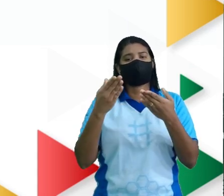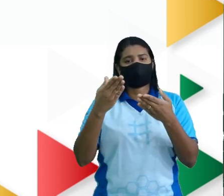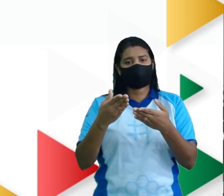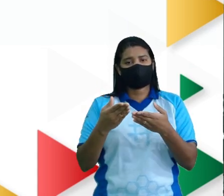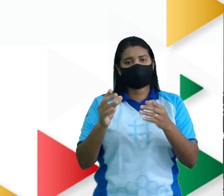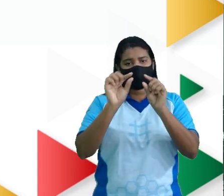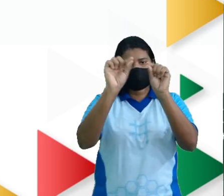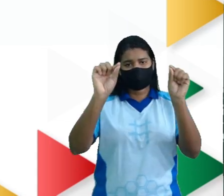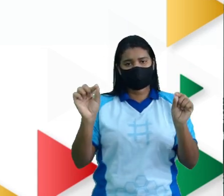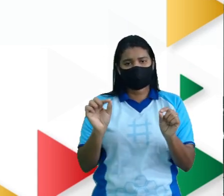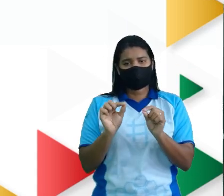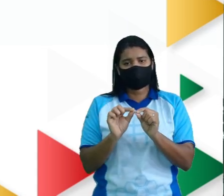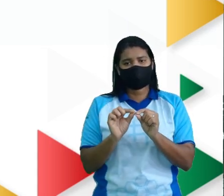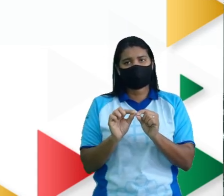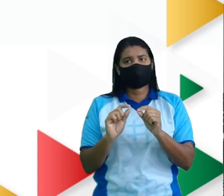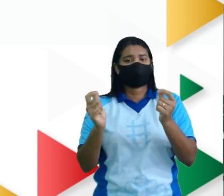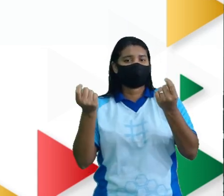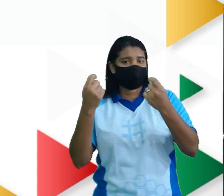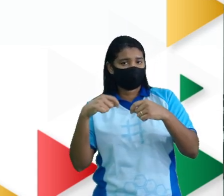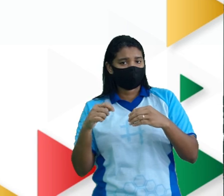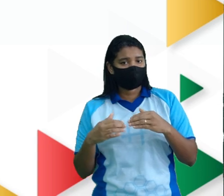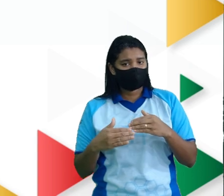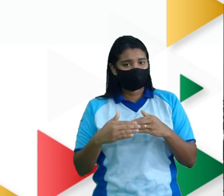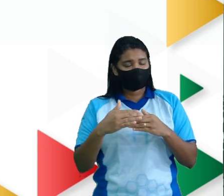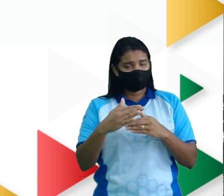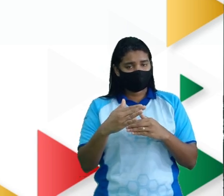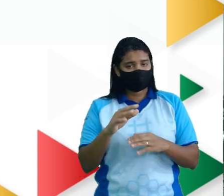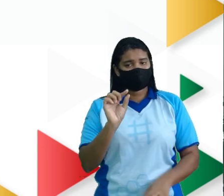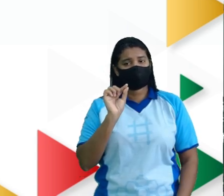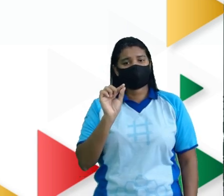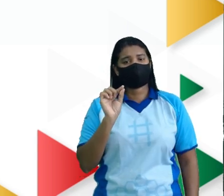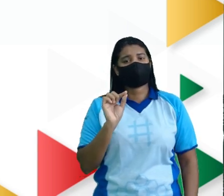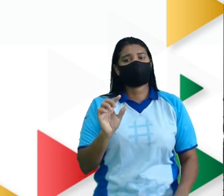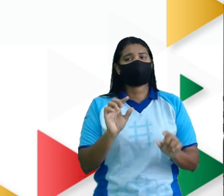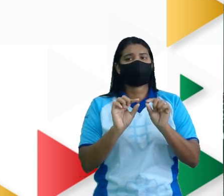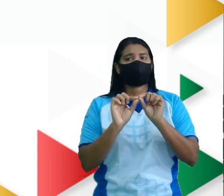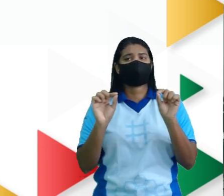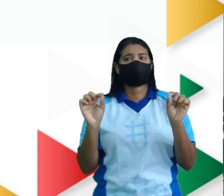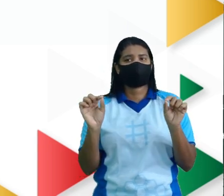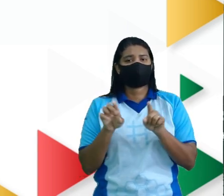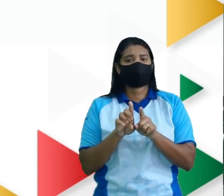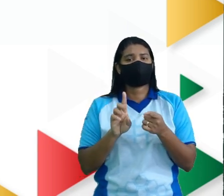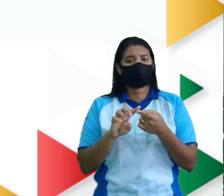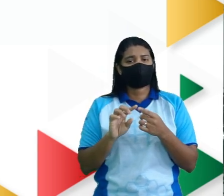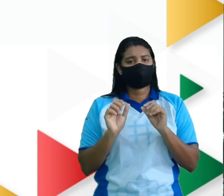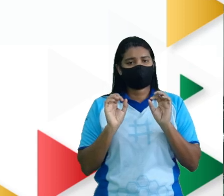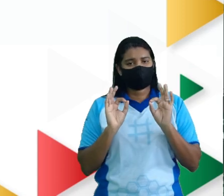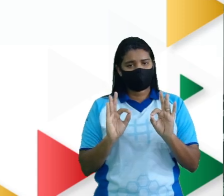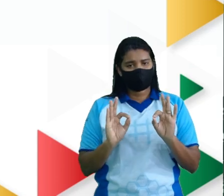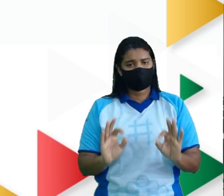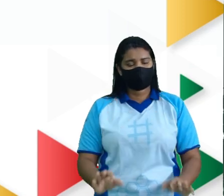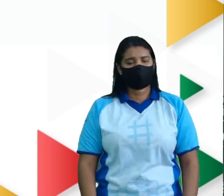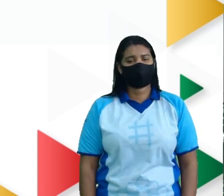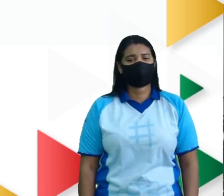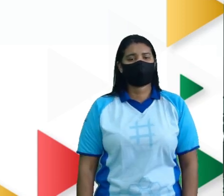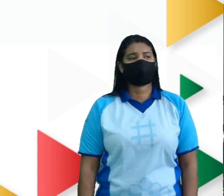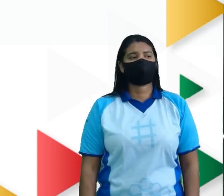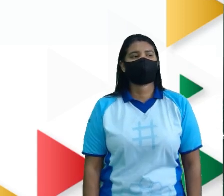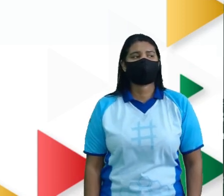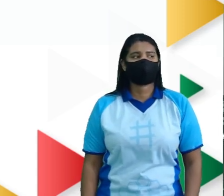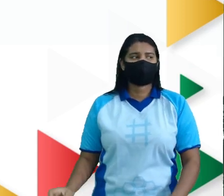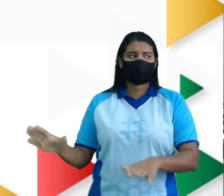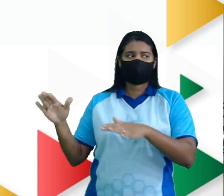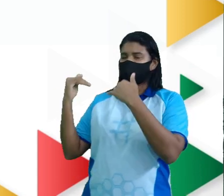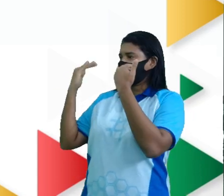hexágono. Aí eu posso construir a partir da medida do comprimento do lado. Certo? Bom, essa medida